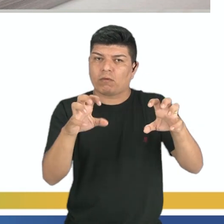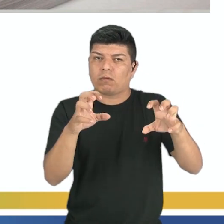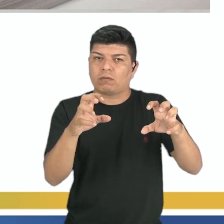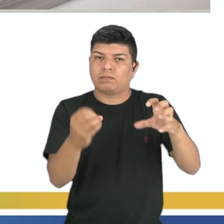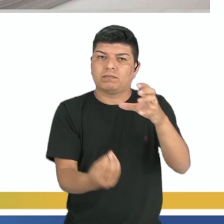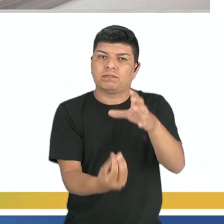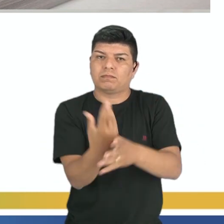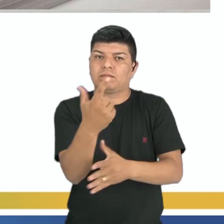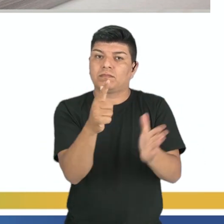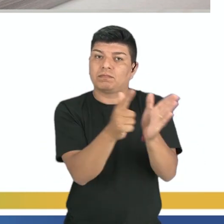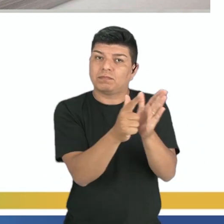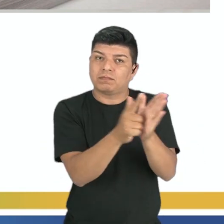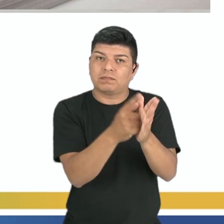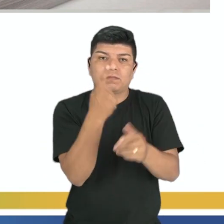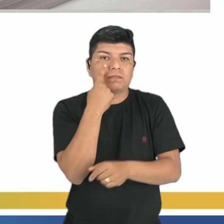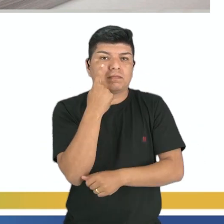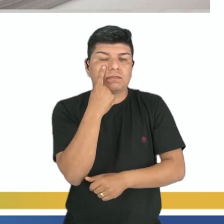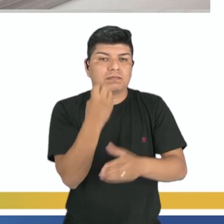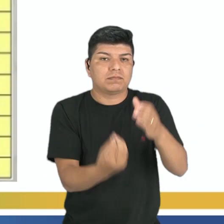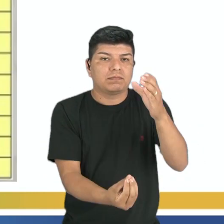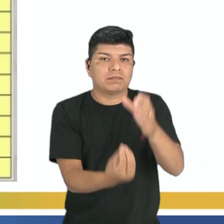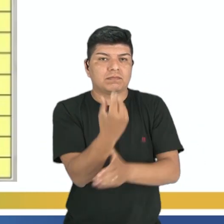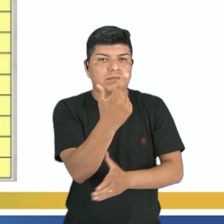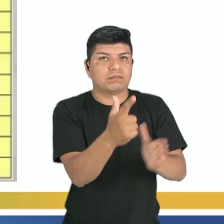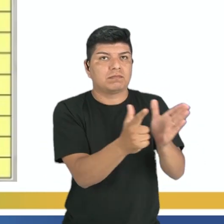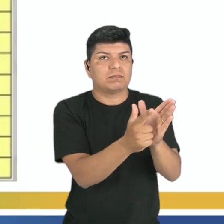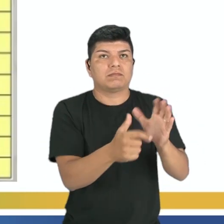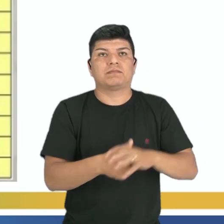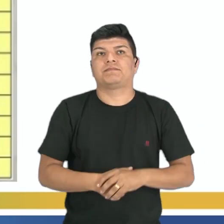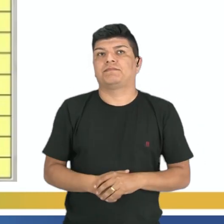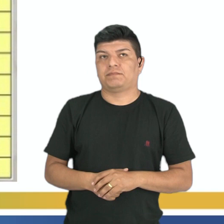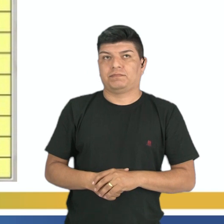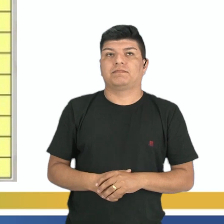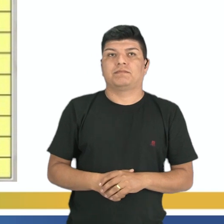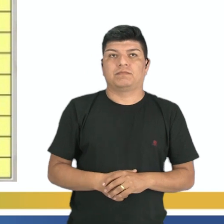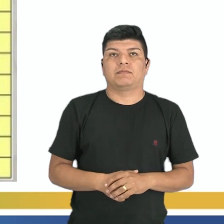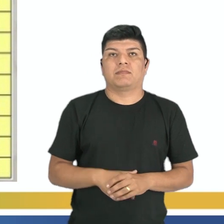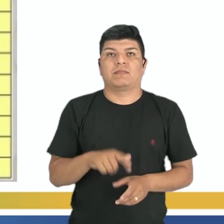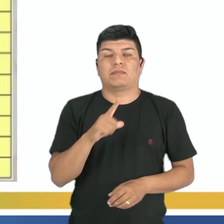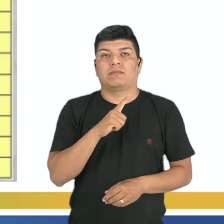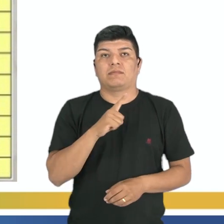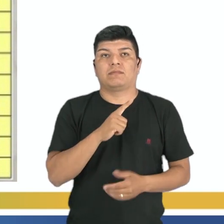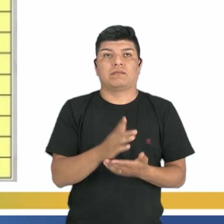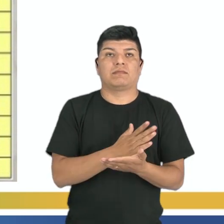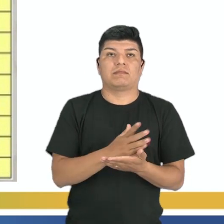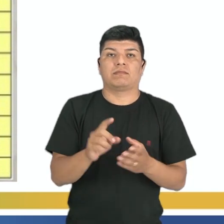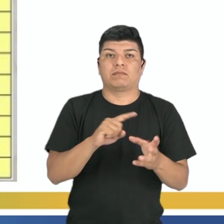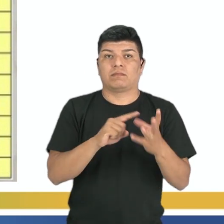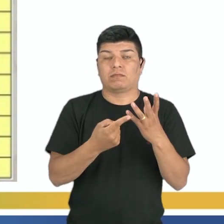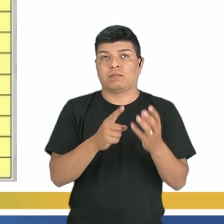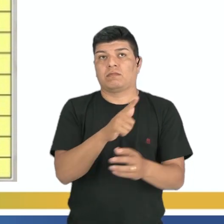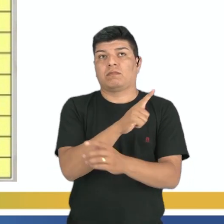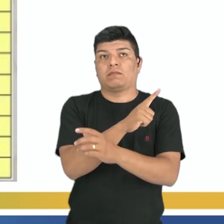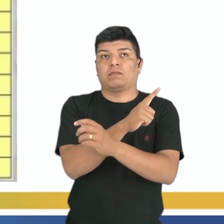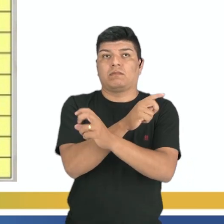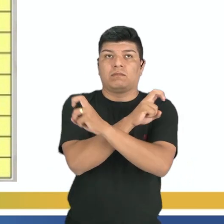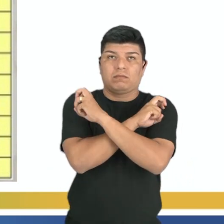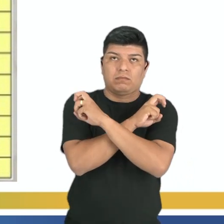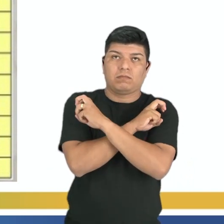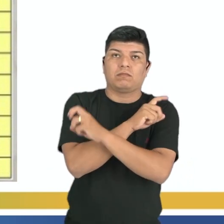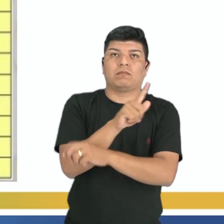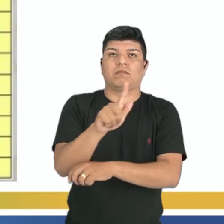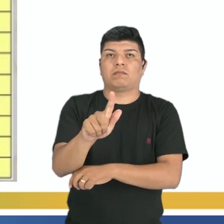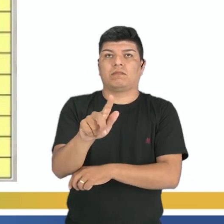papel. Então, observe aí a origem do papel, né? E aqui, pessoal, nós vamos ter algum tipo de alfabetos, né? O egípcio, o grego,